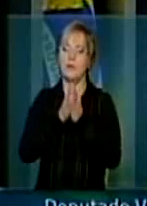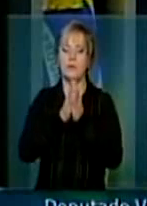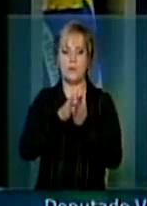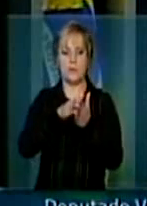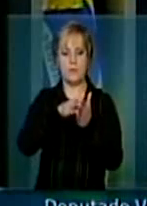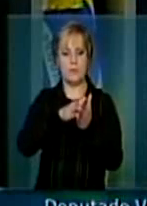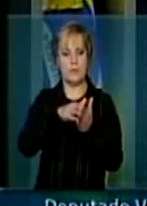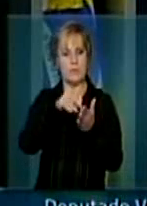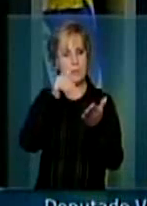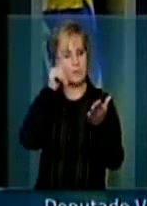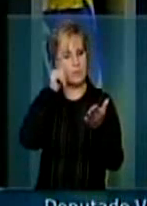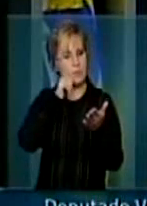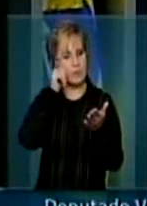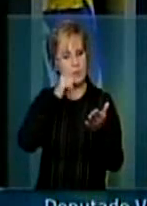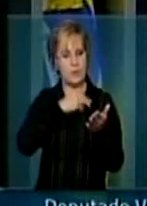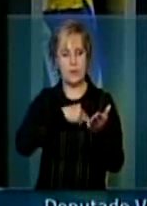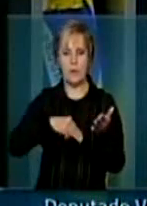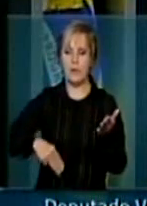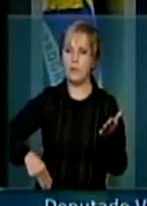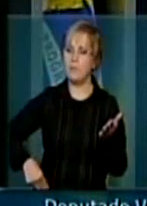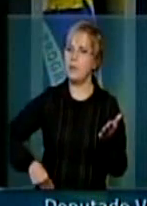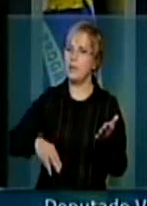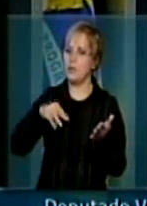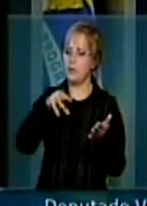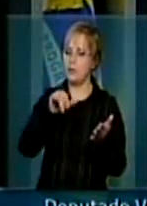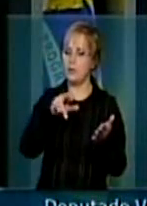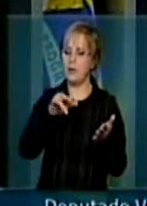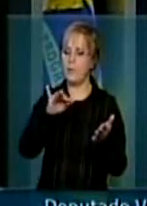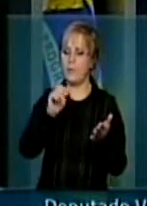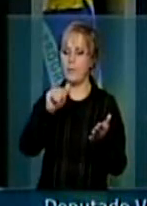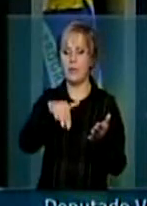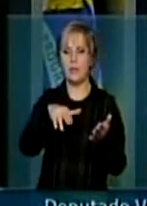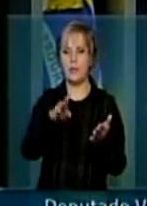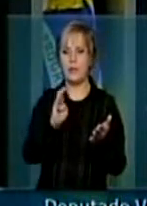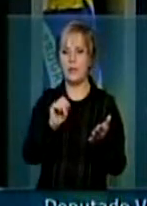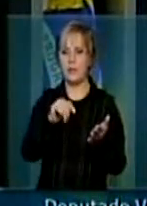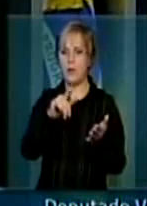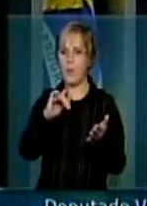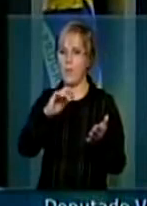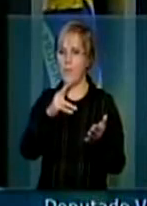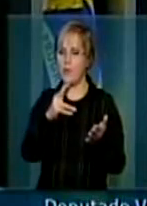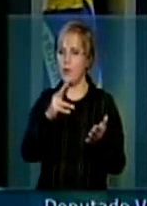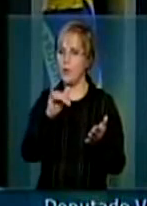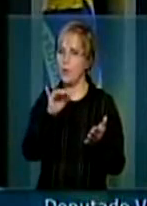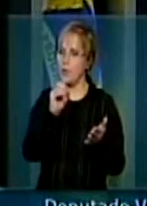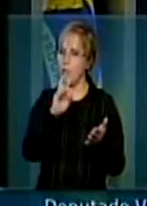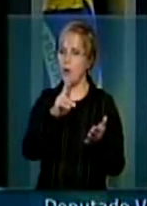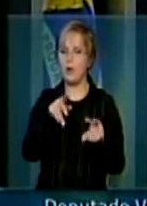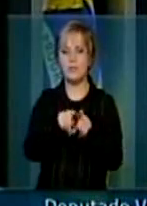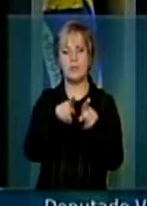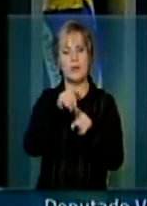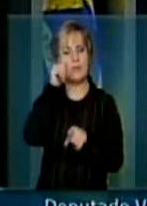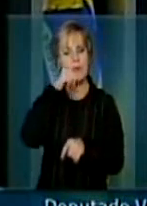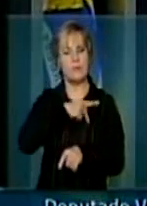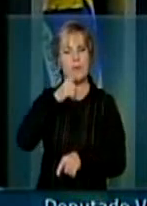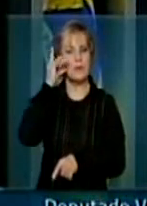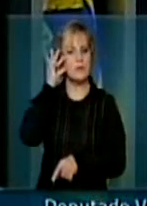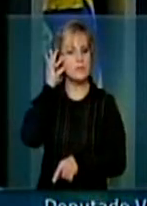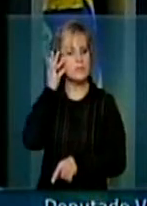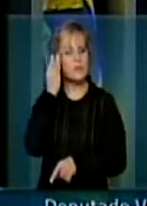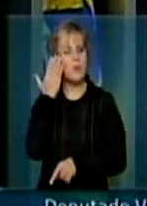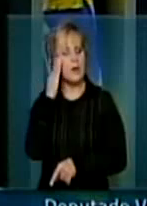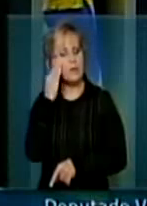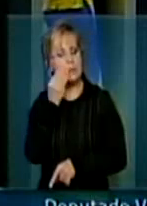querida ministra Miriam Belchior e à presidenta Dilma que considere a oportunidade para a